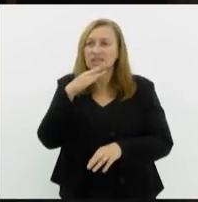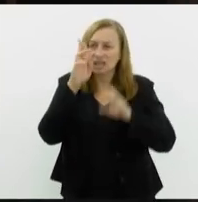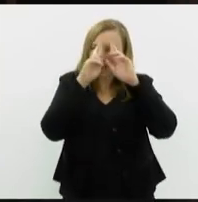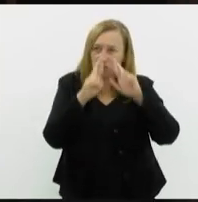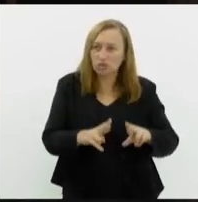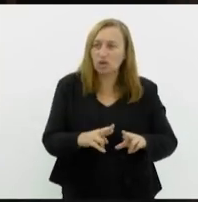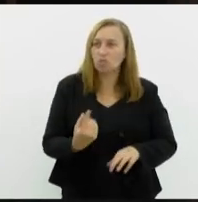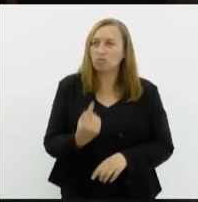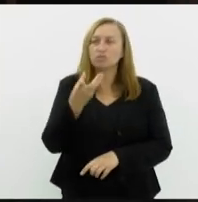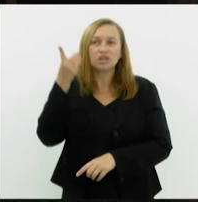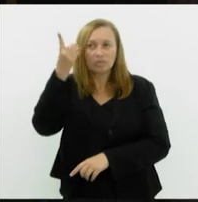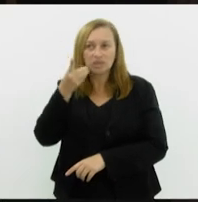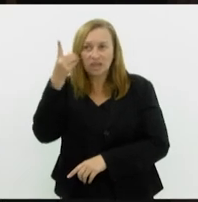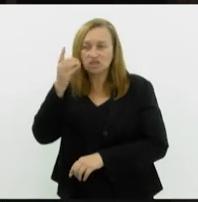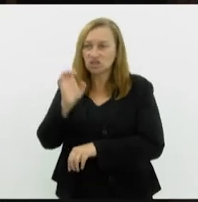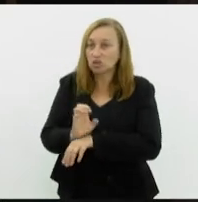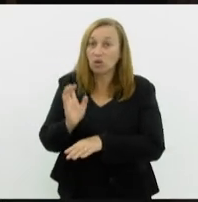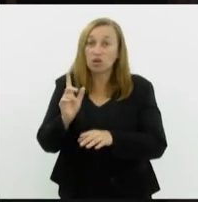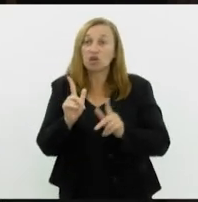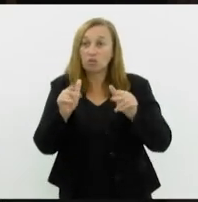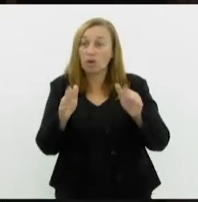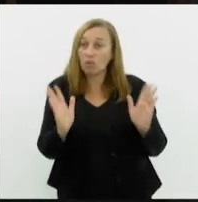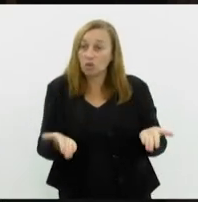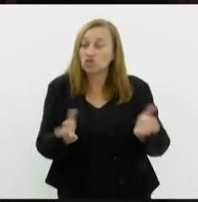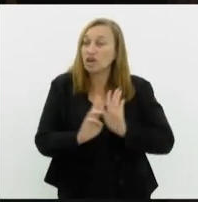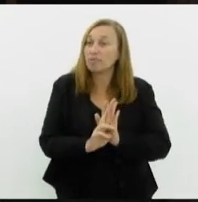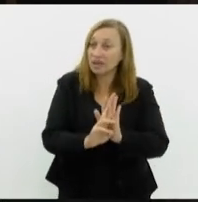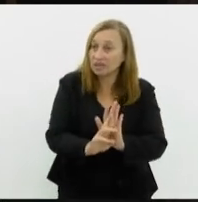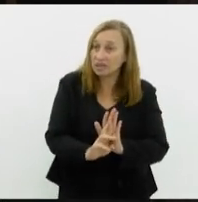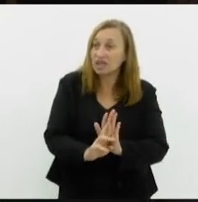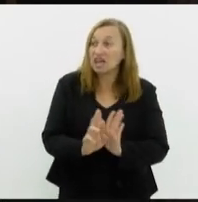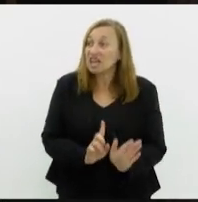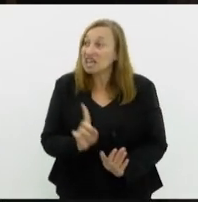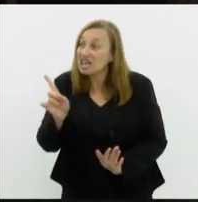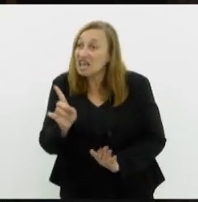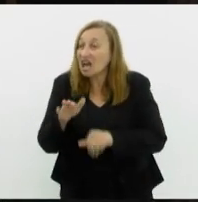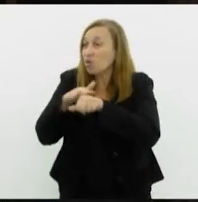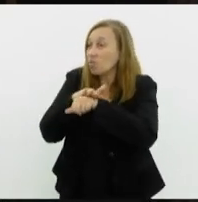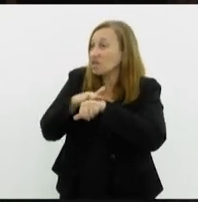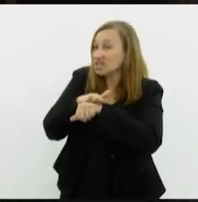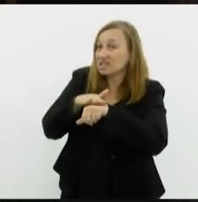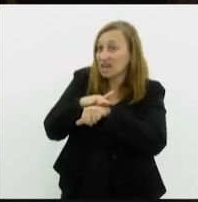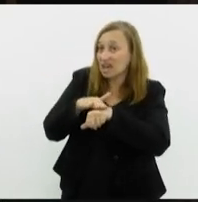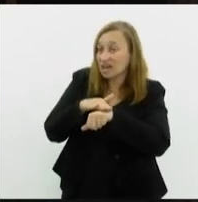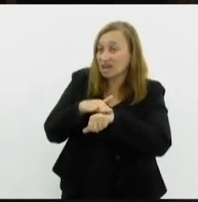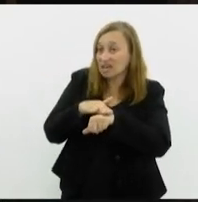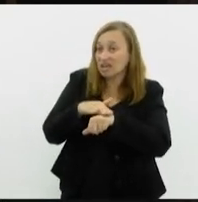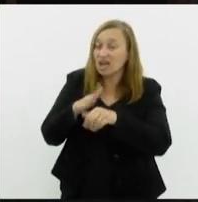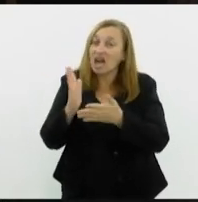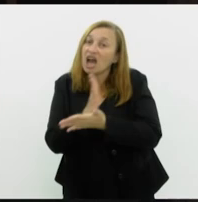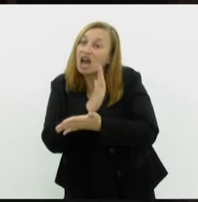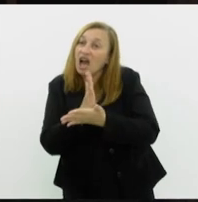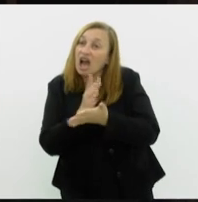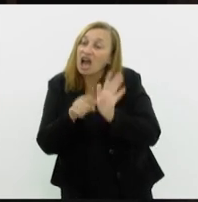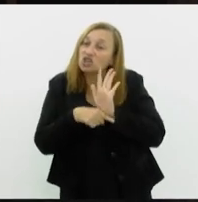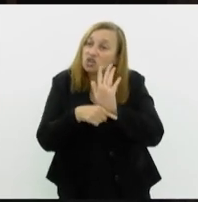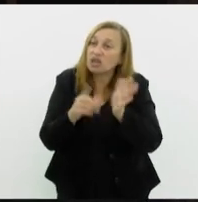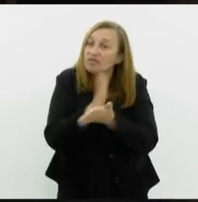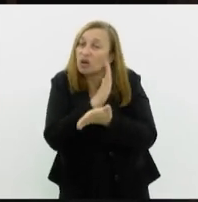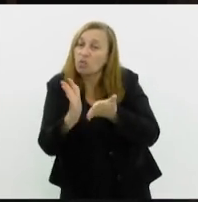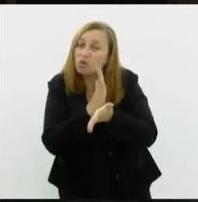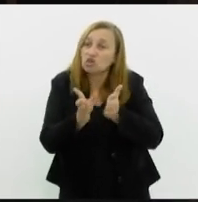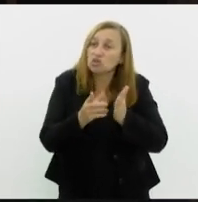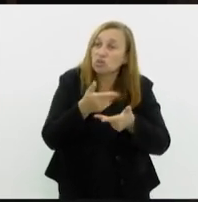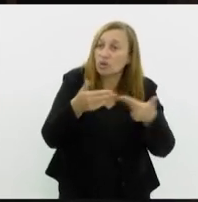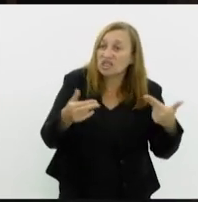deputado estadual da forma que é hoje, e que tem que representar. Eles iam lá, conversavam, atendiam alguma demanda lá, mitigavam alguma coisa,